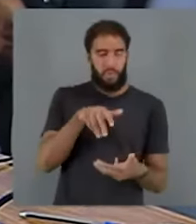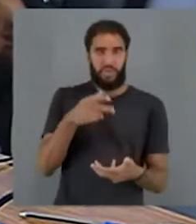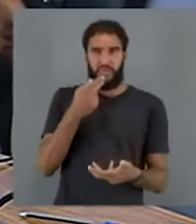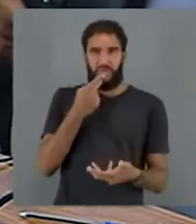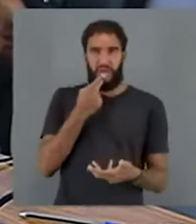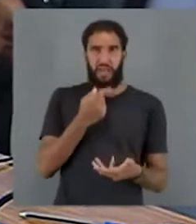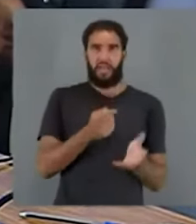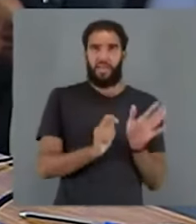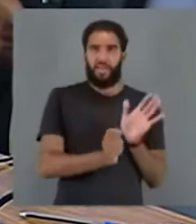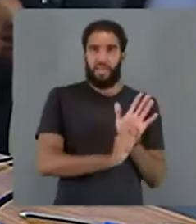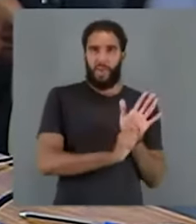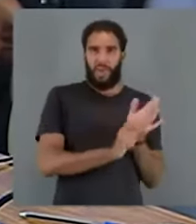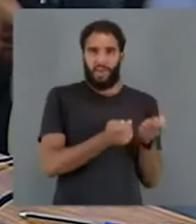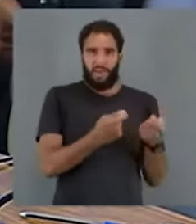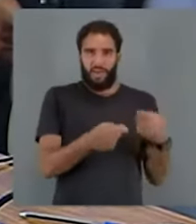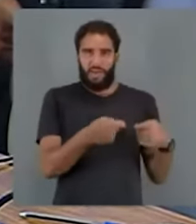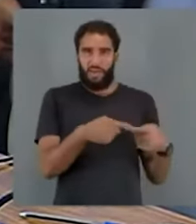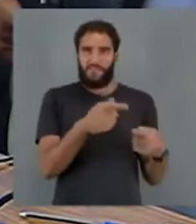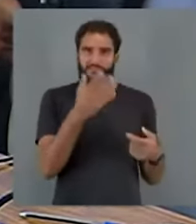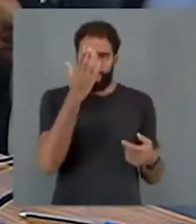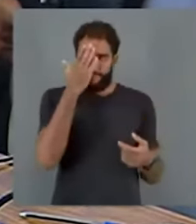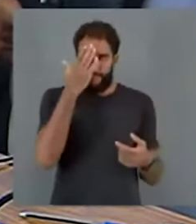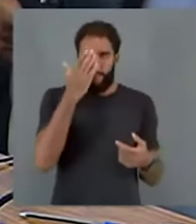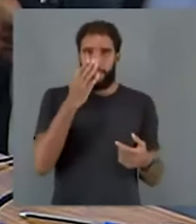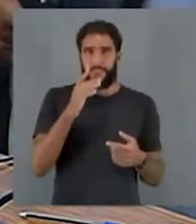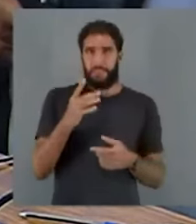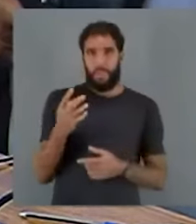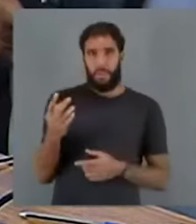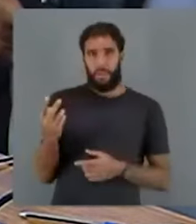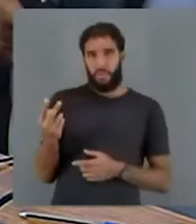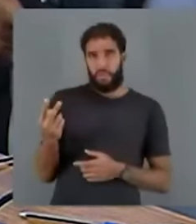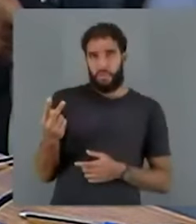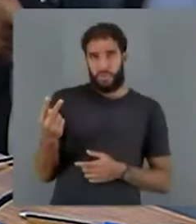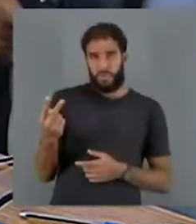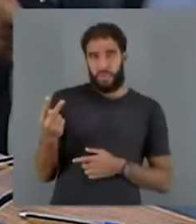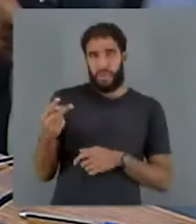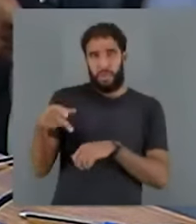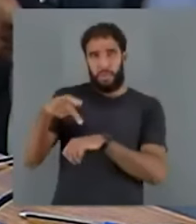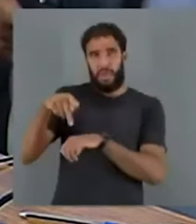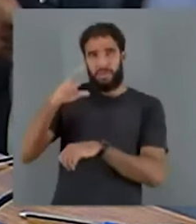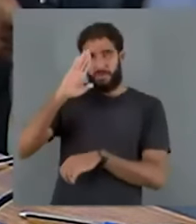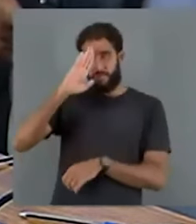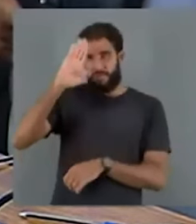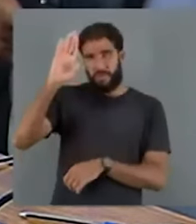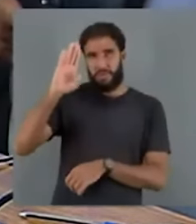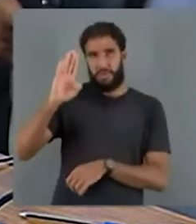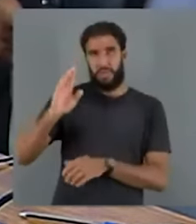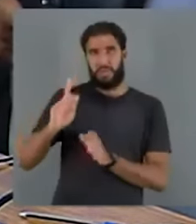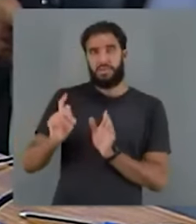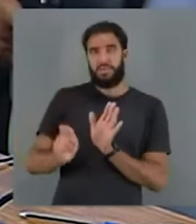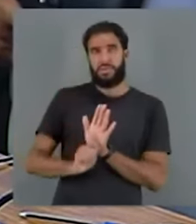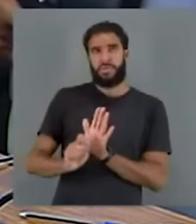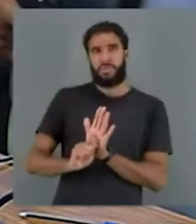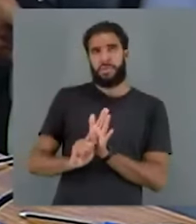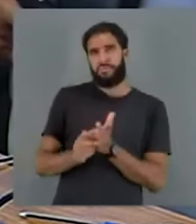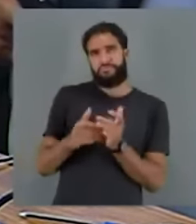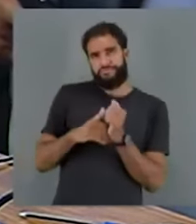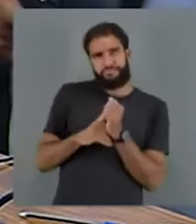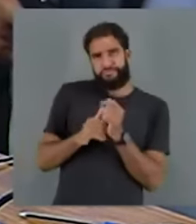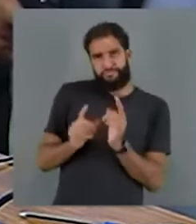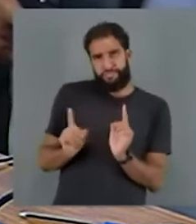tráfico de droga todo mundo sabe que os dois os dois países produtores de droga isso não é